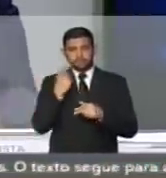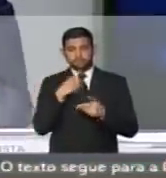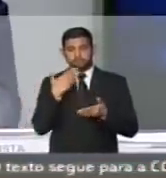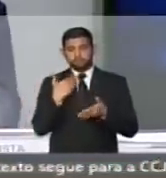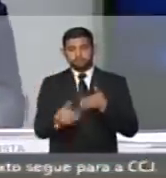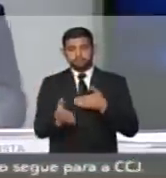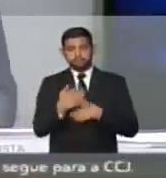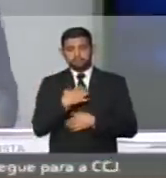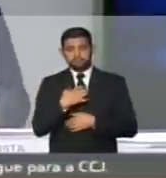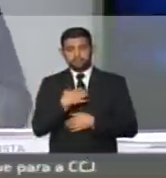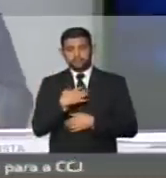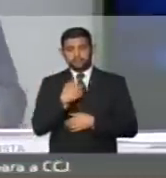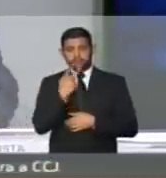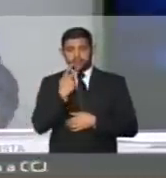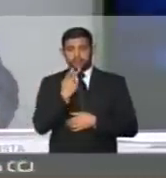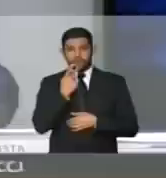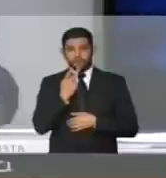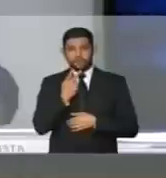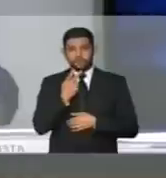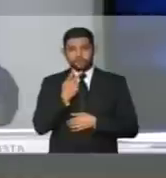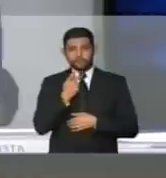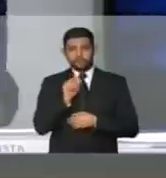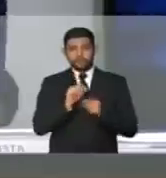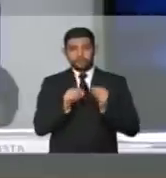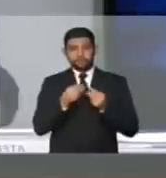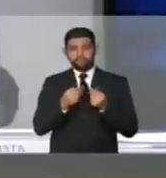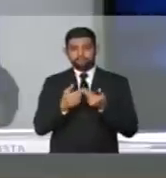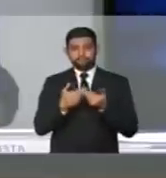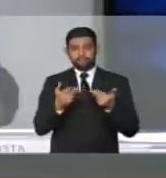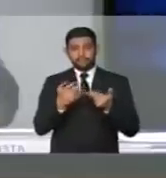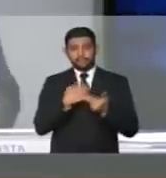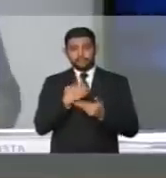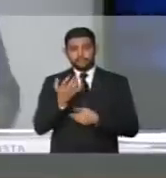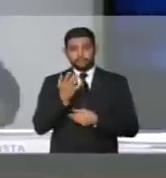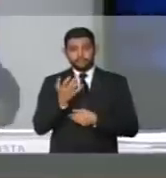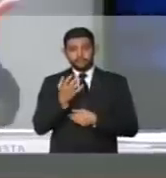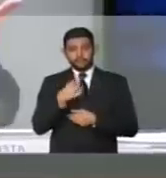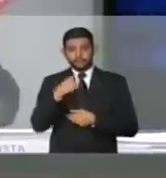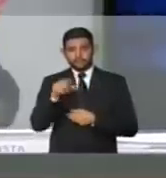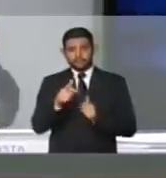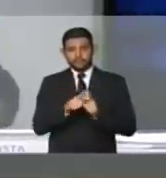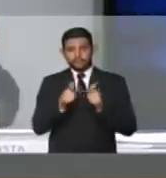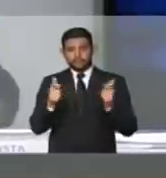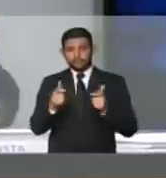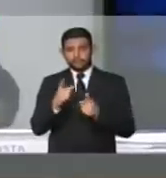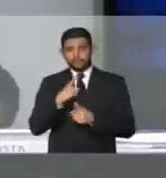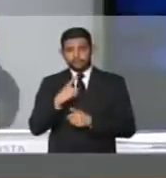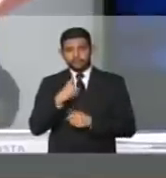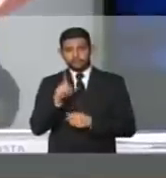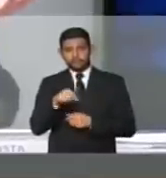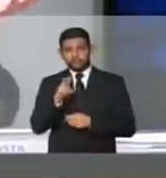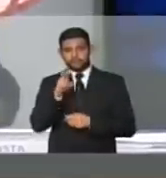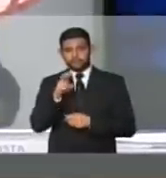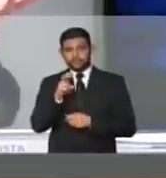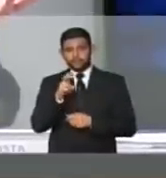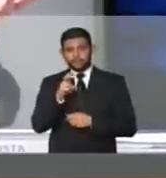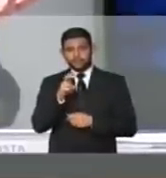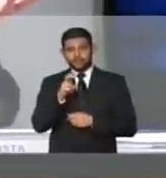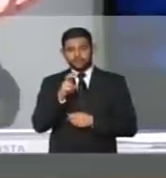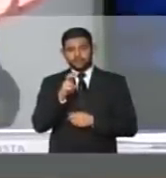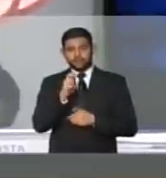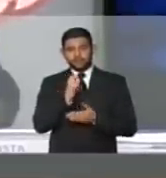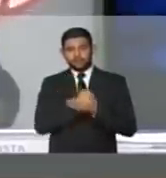E eu aquele negócio, quis ser grande, quis ter 5 empresas listadas em